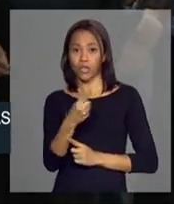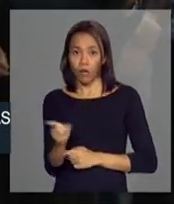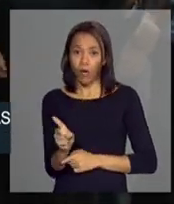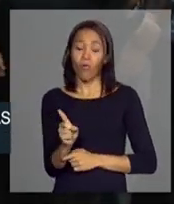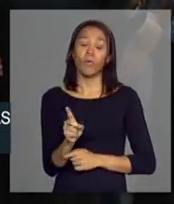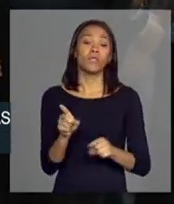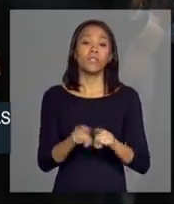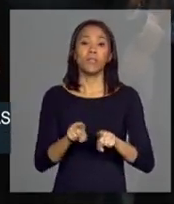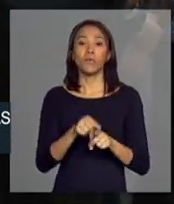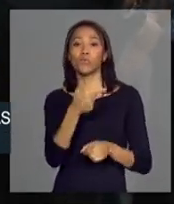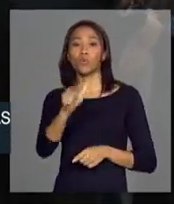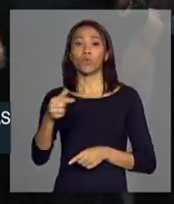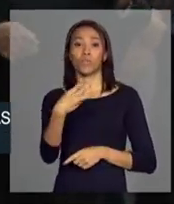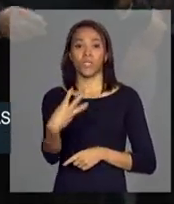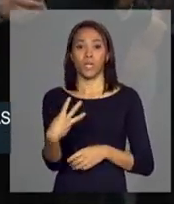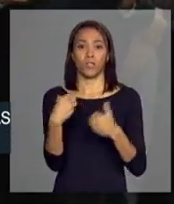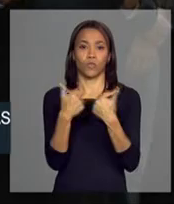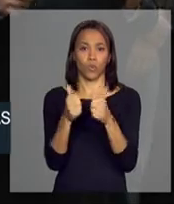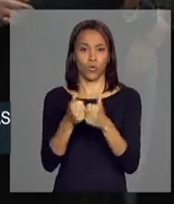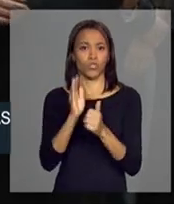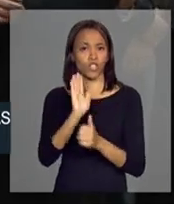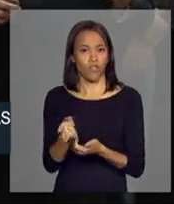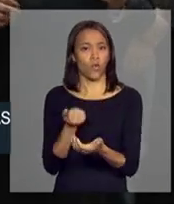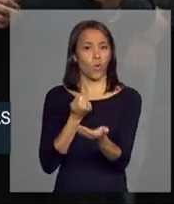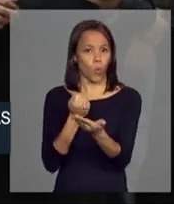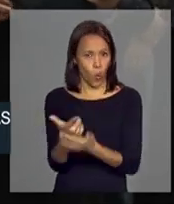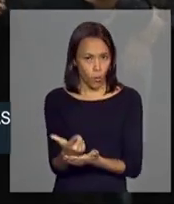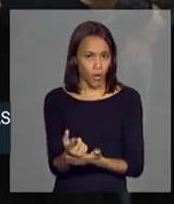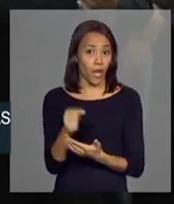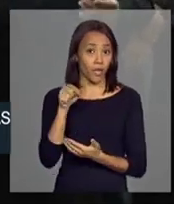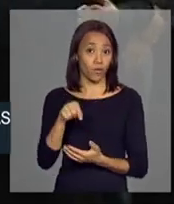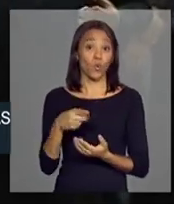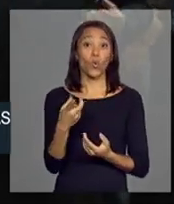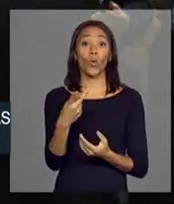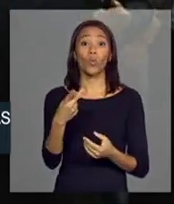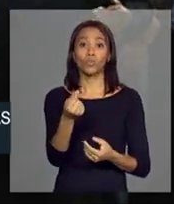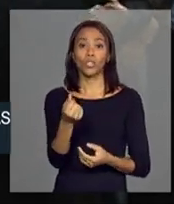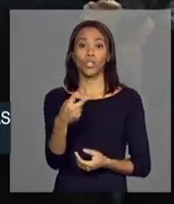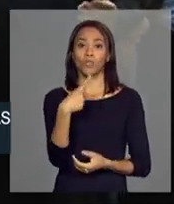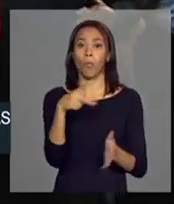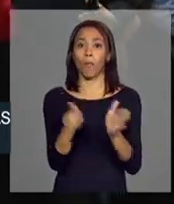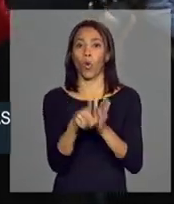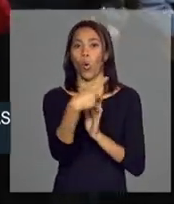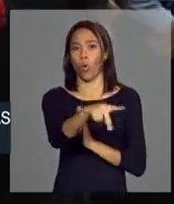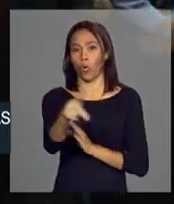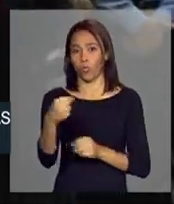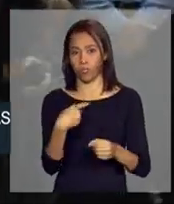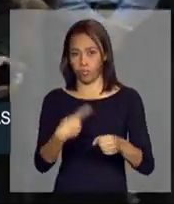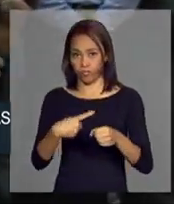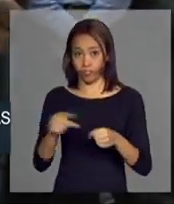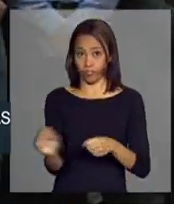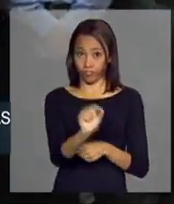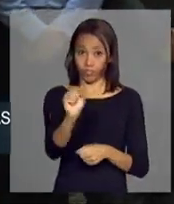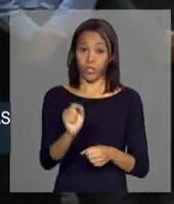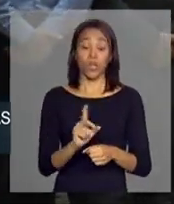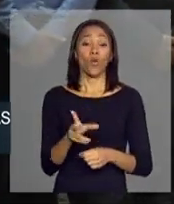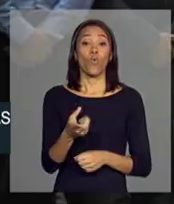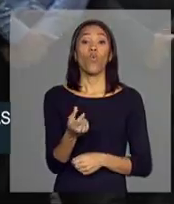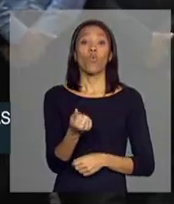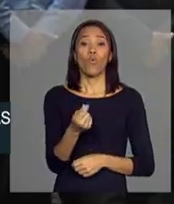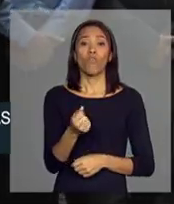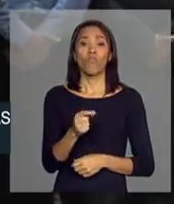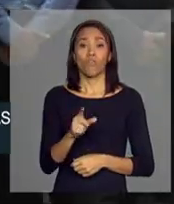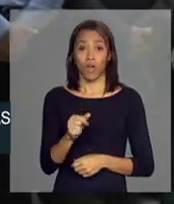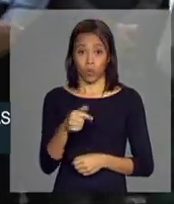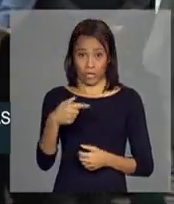três ônibus foram comprados com recursos dos municípios o valor do investimento nos ônibus escolares que